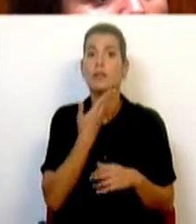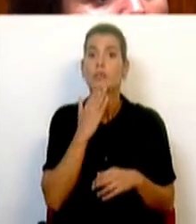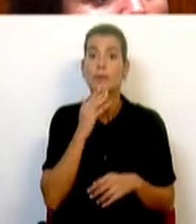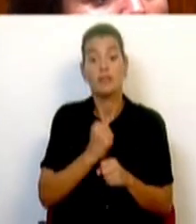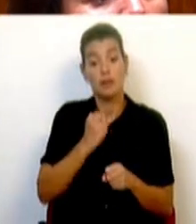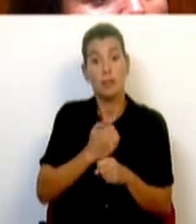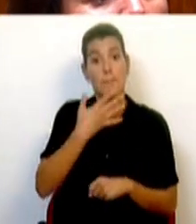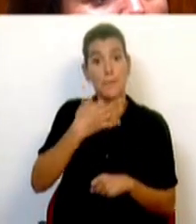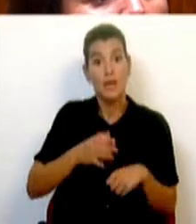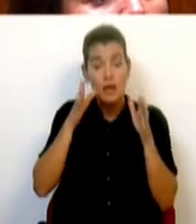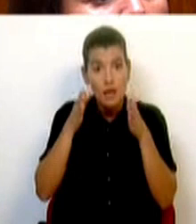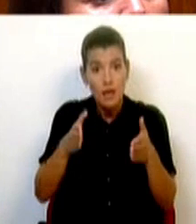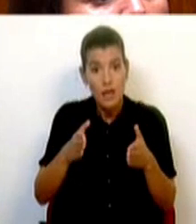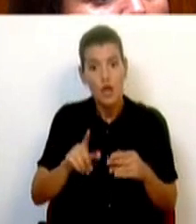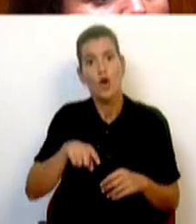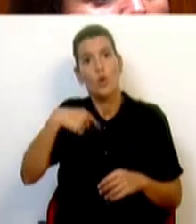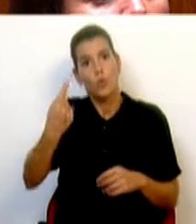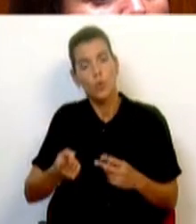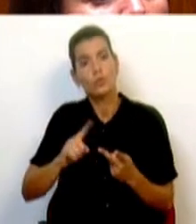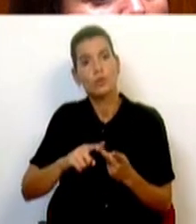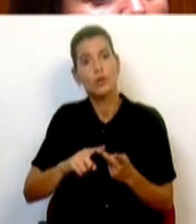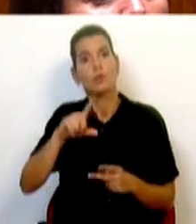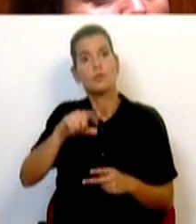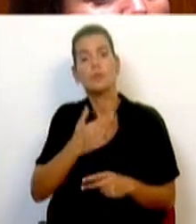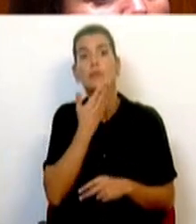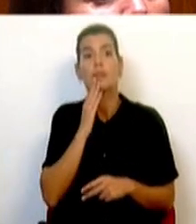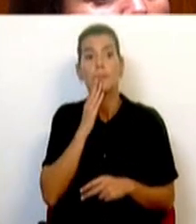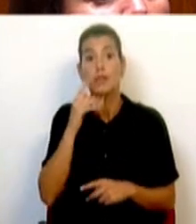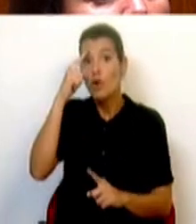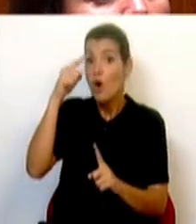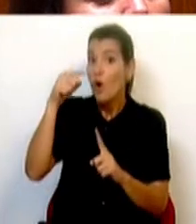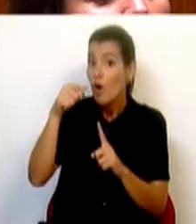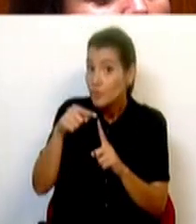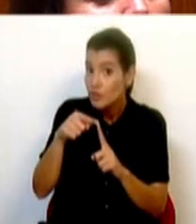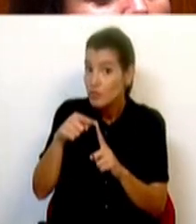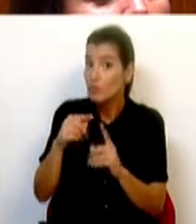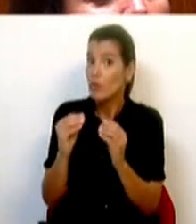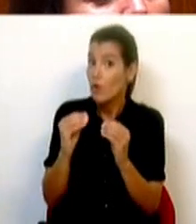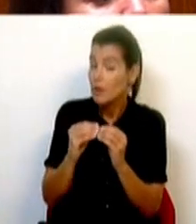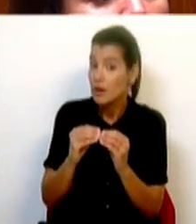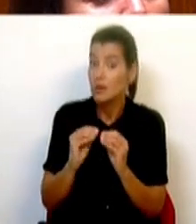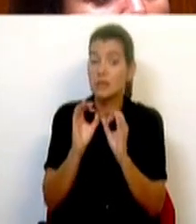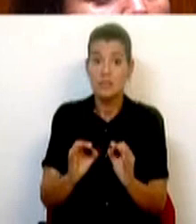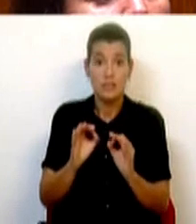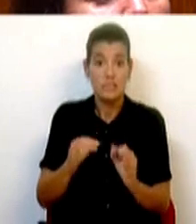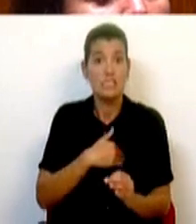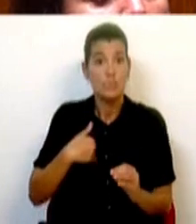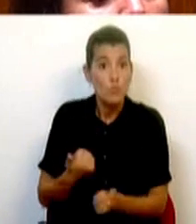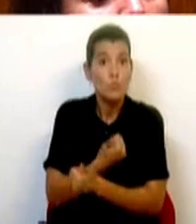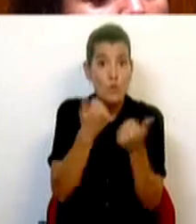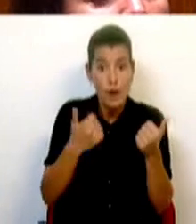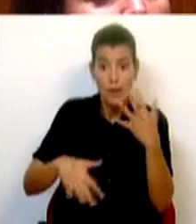plena e uma outra que tem a ver com o cumprimento dos objetivos fixados na melhoria dos cuidados de saúde